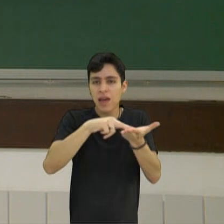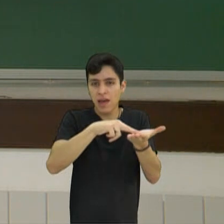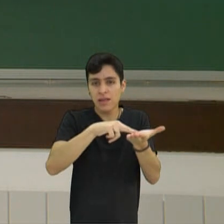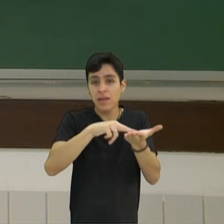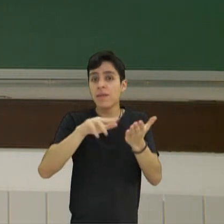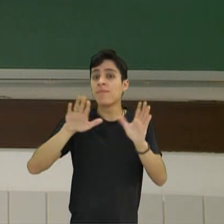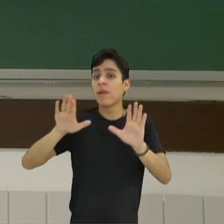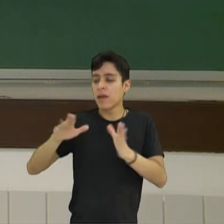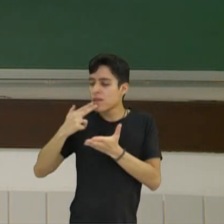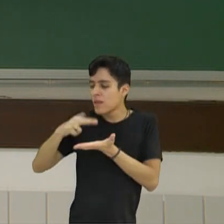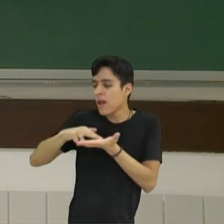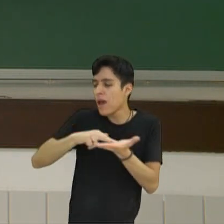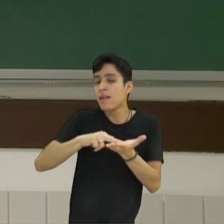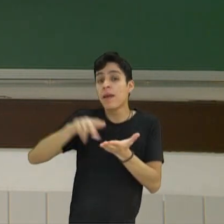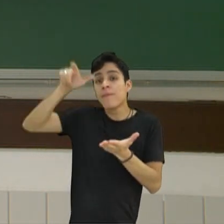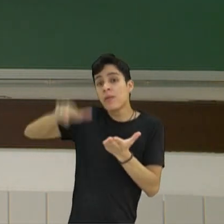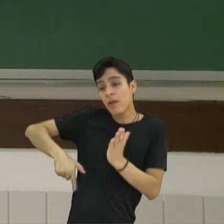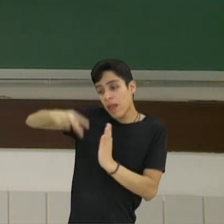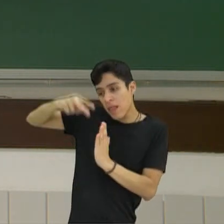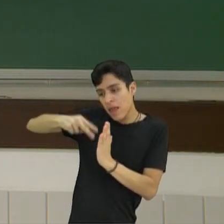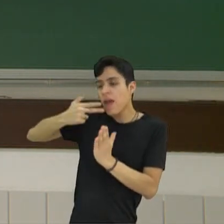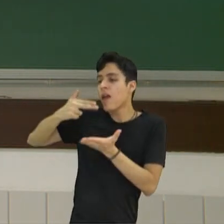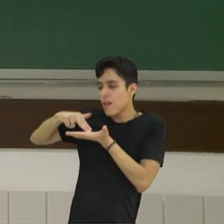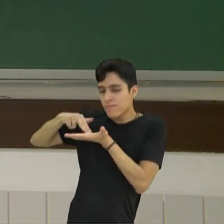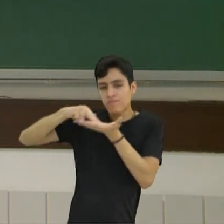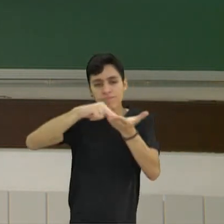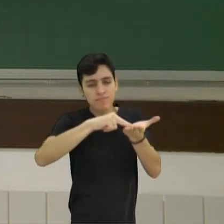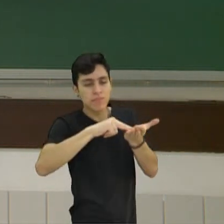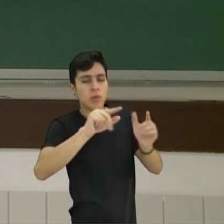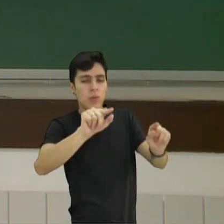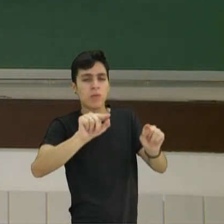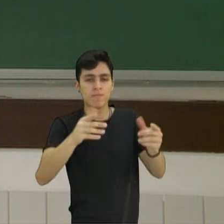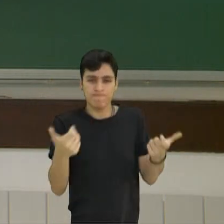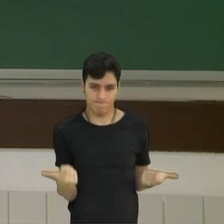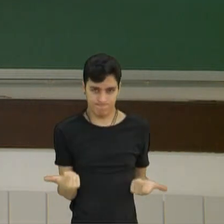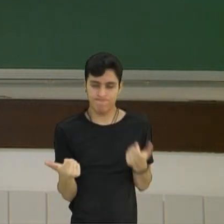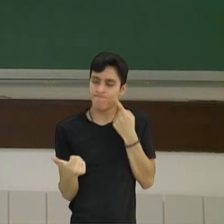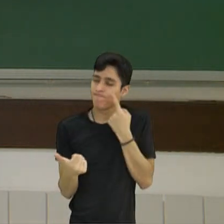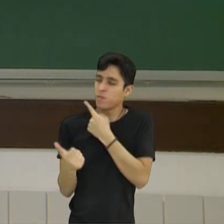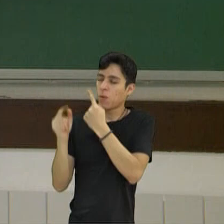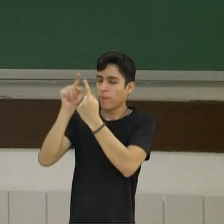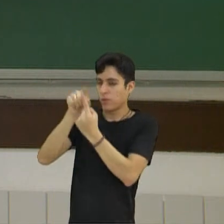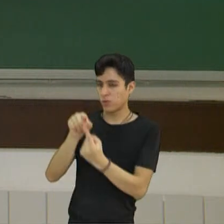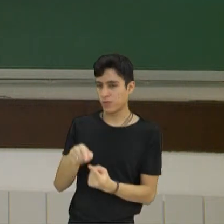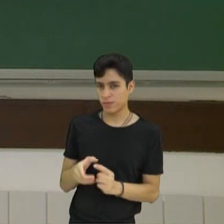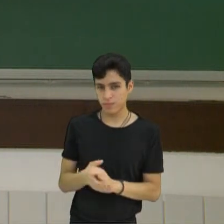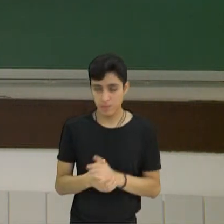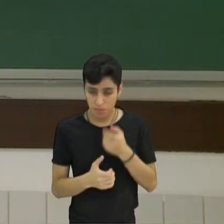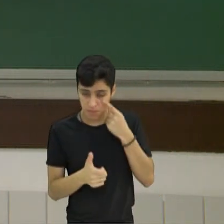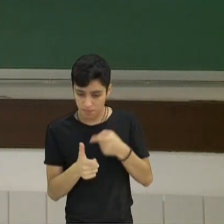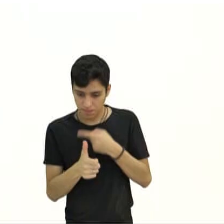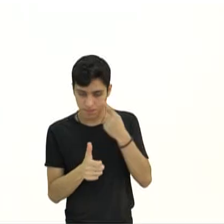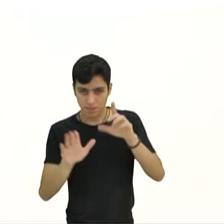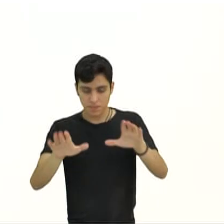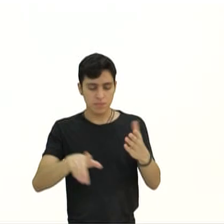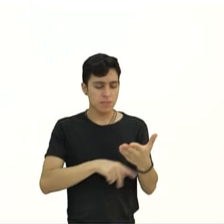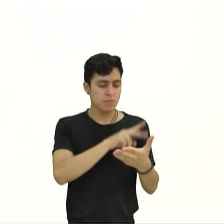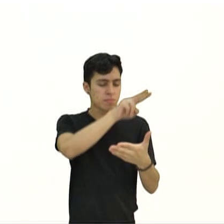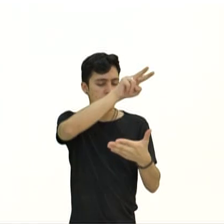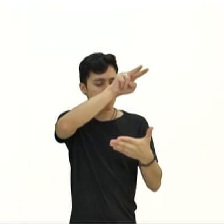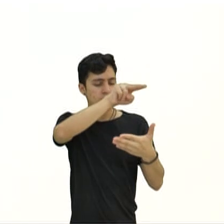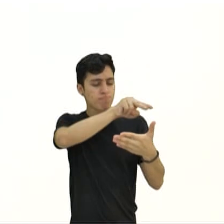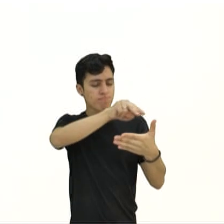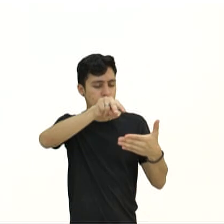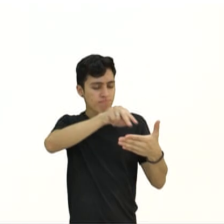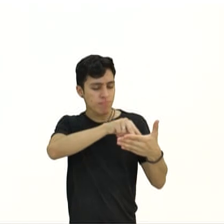te convido a acompanhar os nossos objetivos. Eles são: ler e compreender